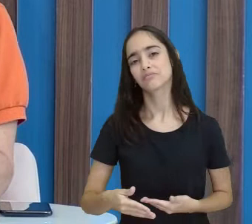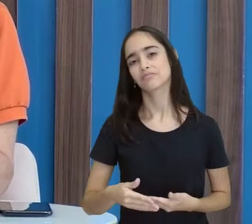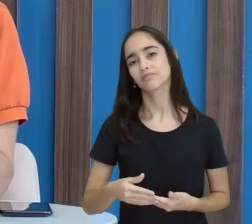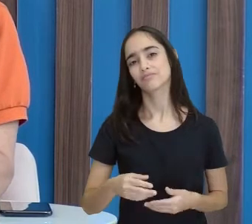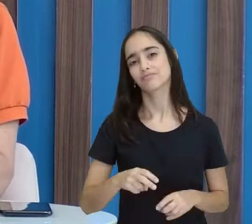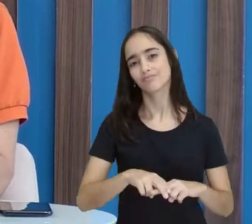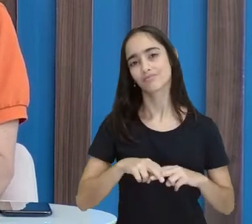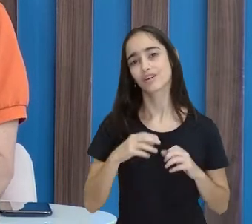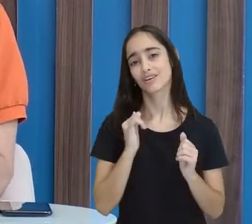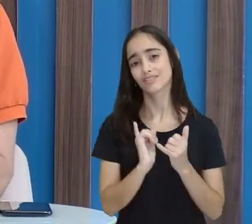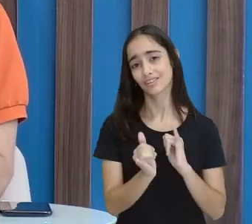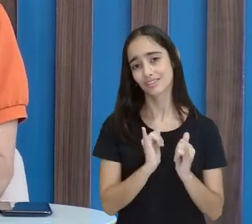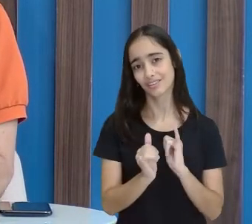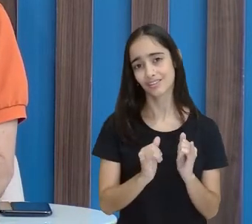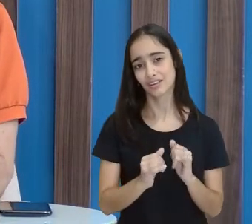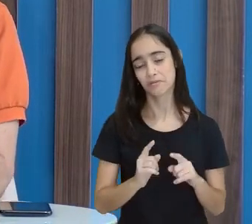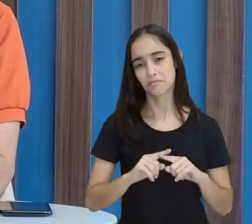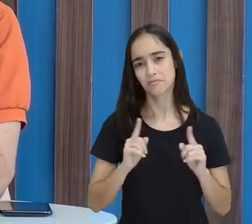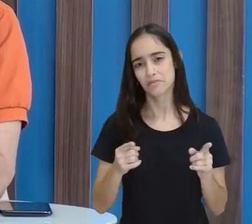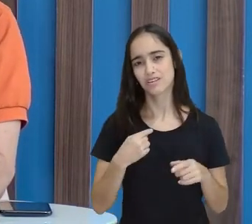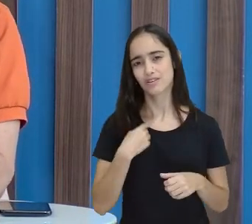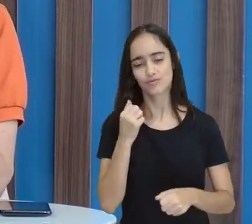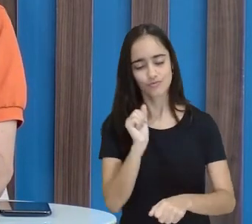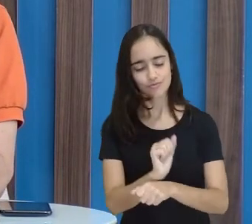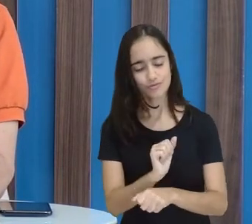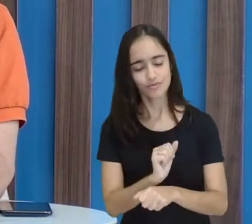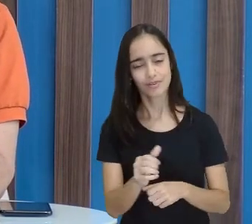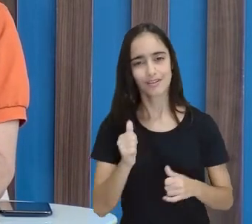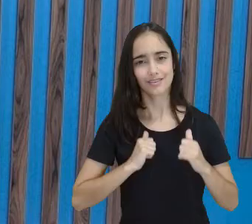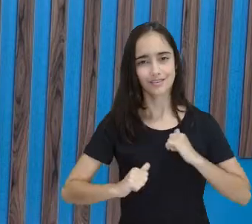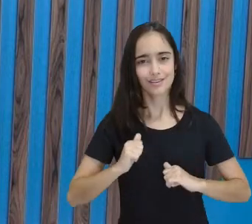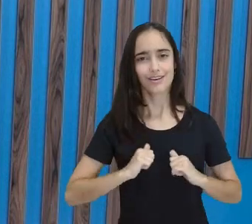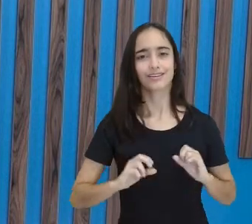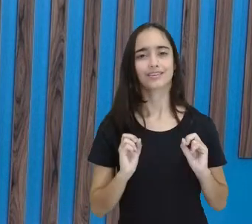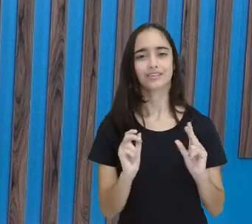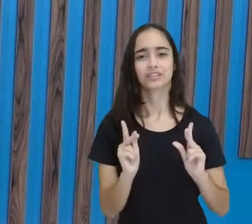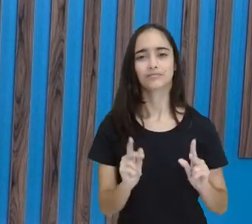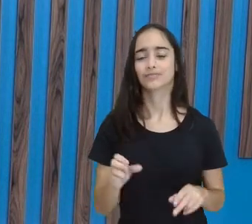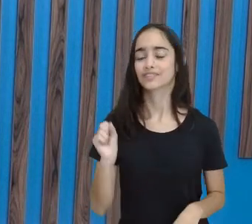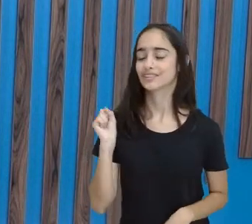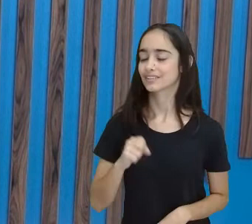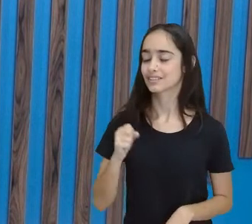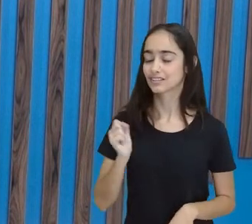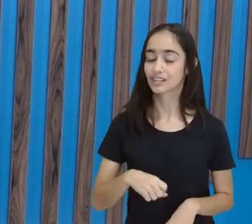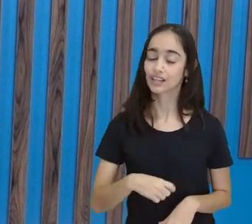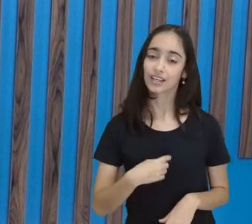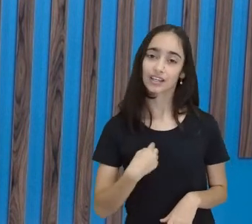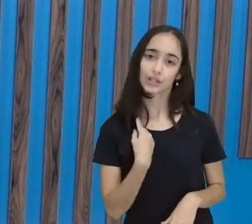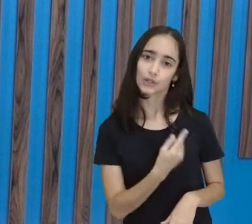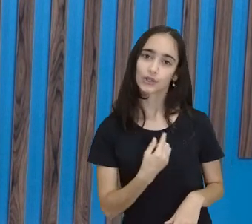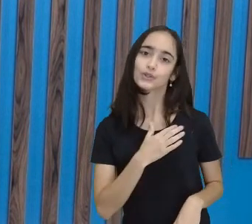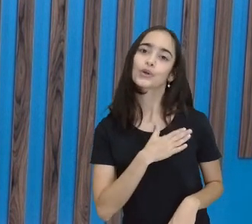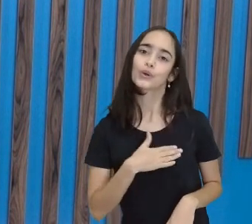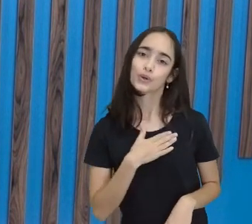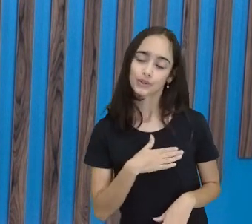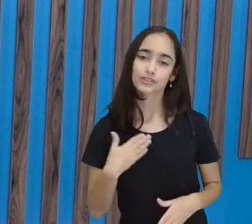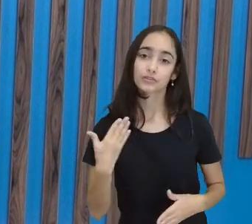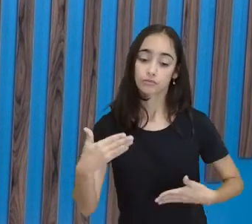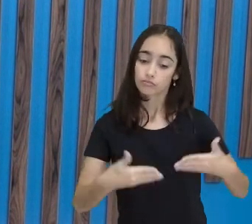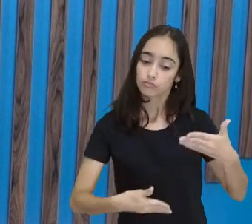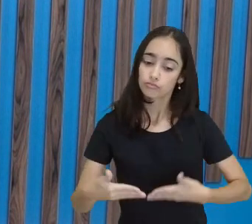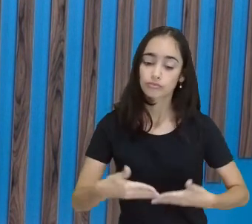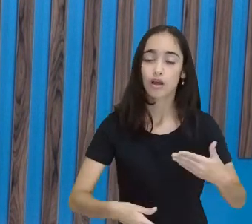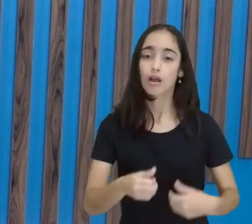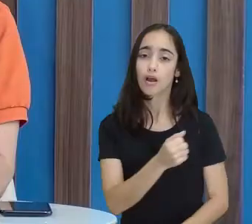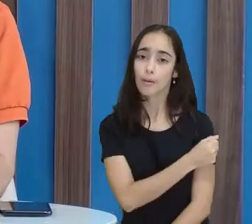aguarda aqui ansiosa, né, pela participação. Estou aqui. Isso. E a gente gosta, né, quando eles participam, porque dinamiza a aula,